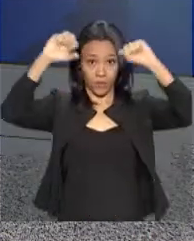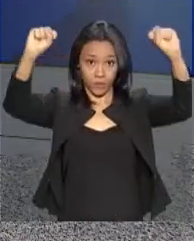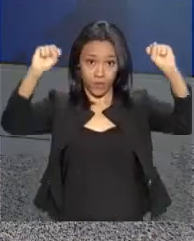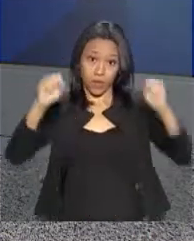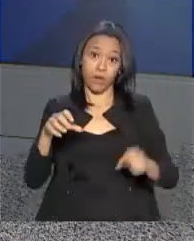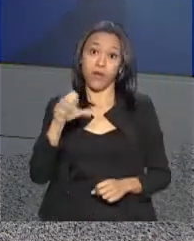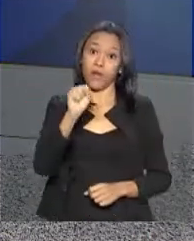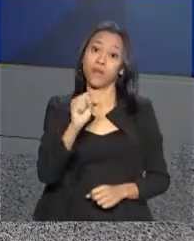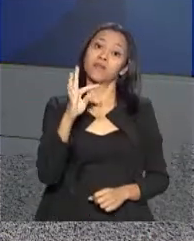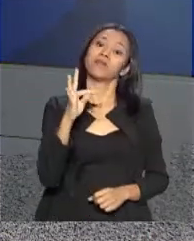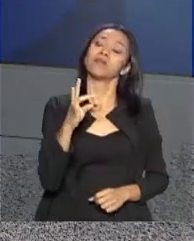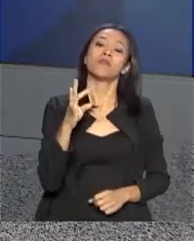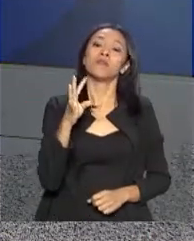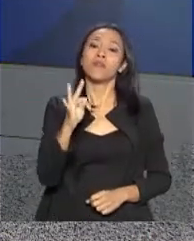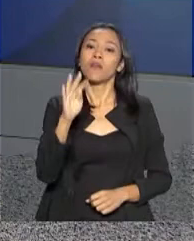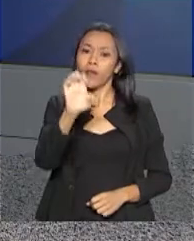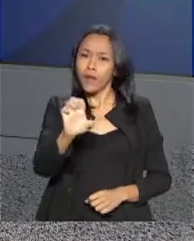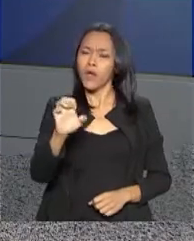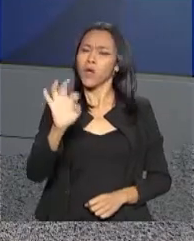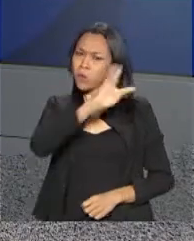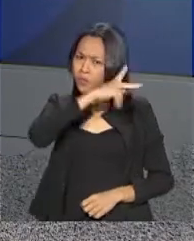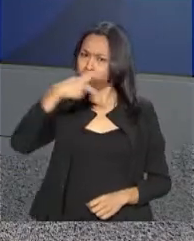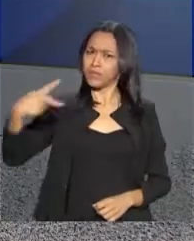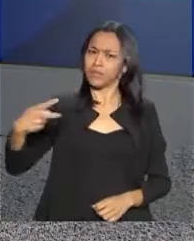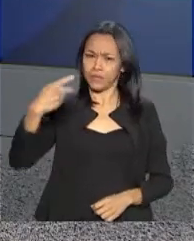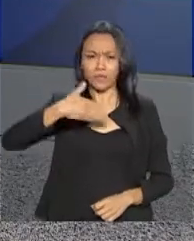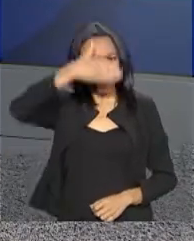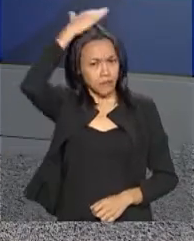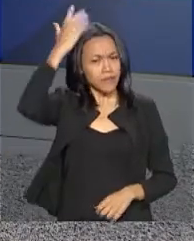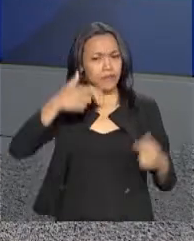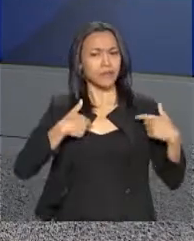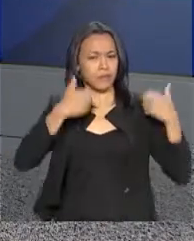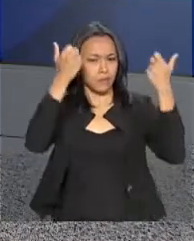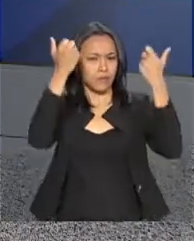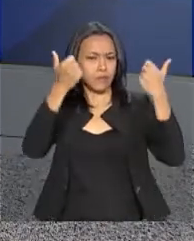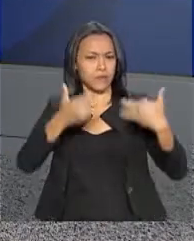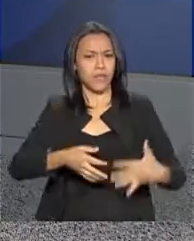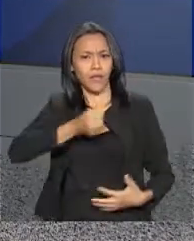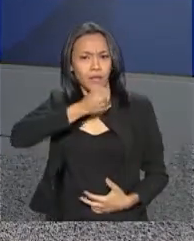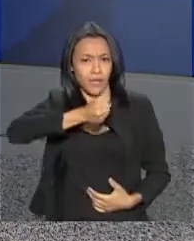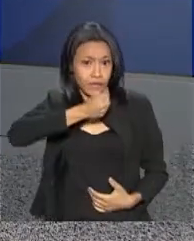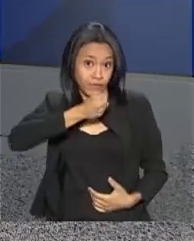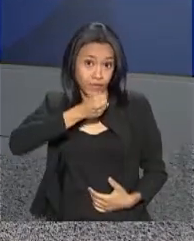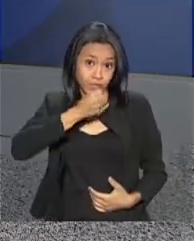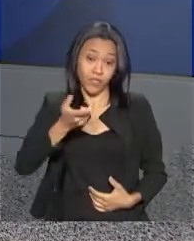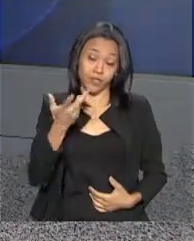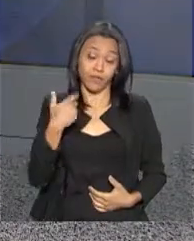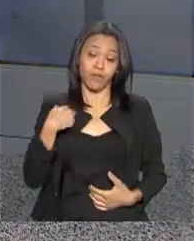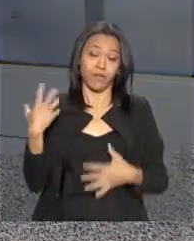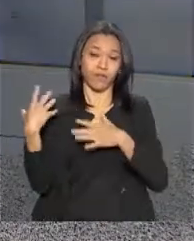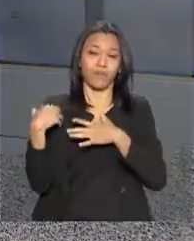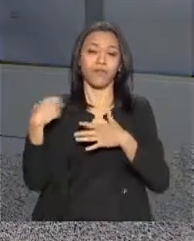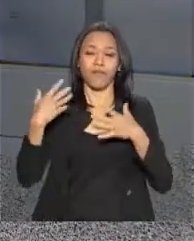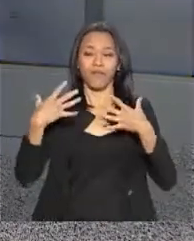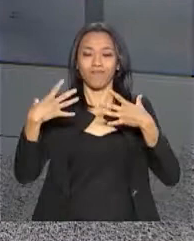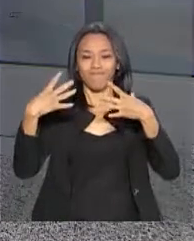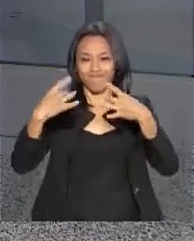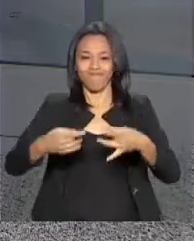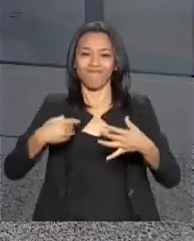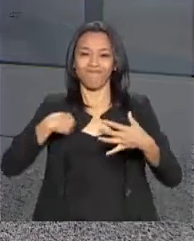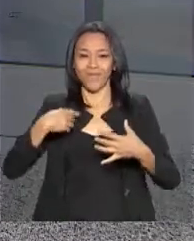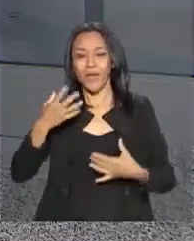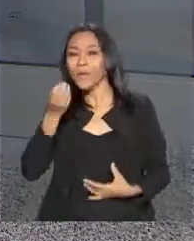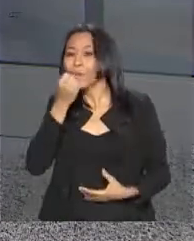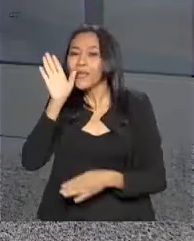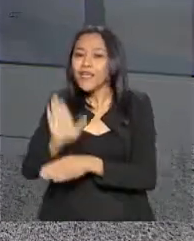presidente michel temer falou com a imprensa no palácio da alvorada quem tem os detalhes ao vivo é o repórter nem pereira